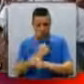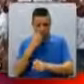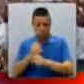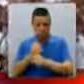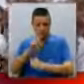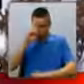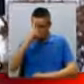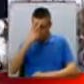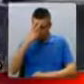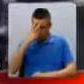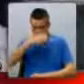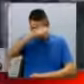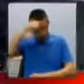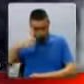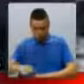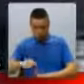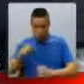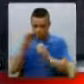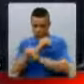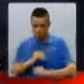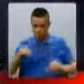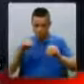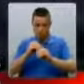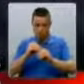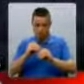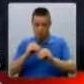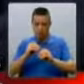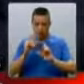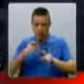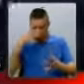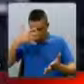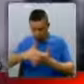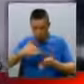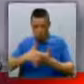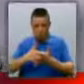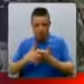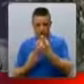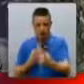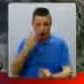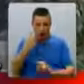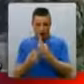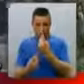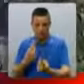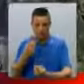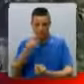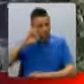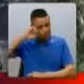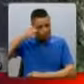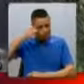como ele me dizia, nada tem a ver com estes ataques, venha de alguma forma a ser